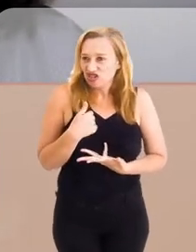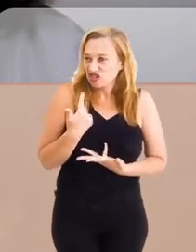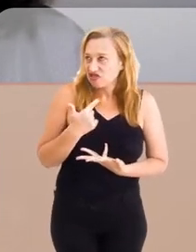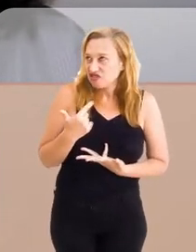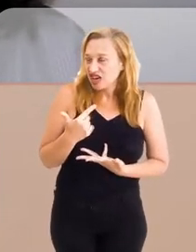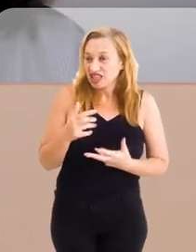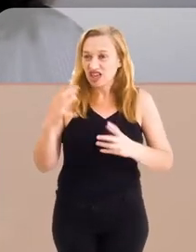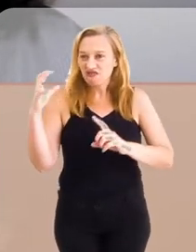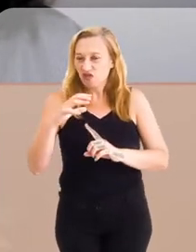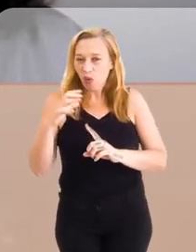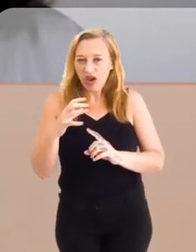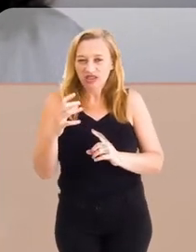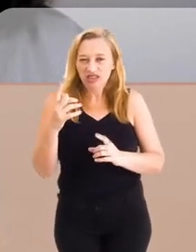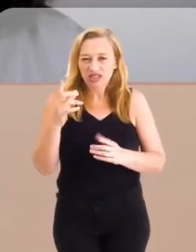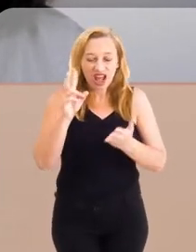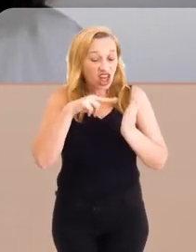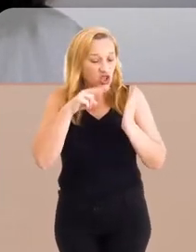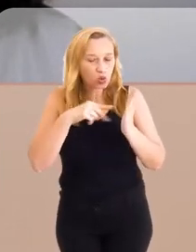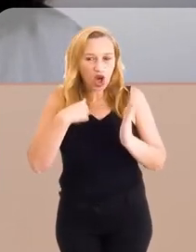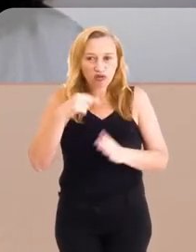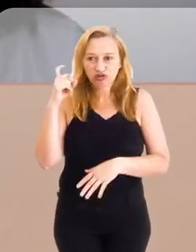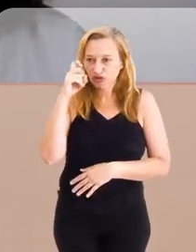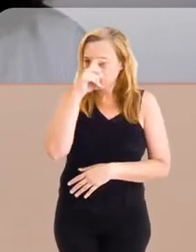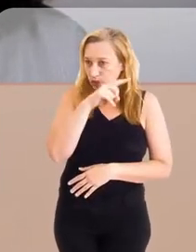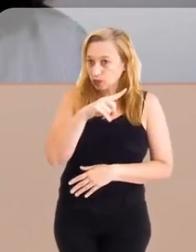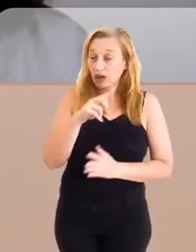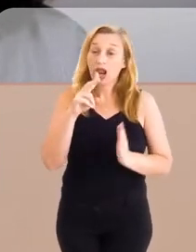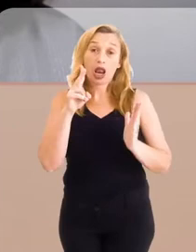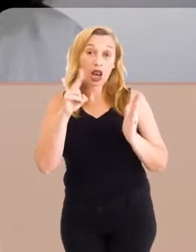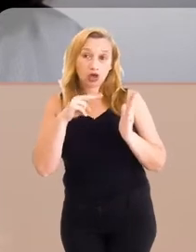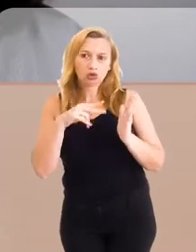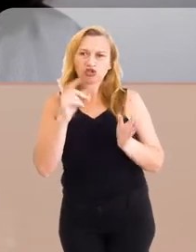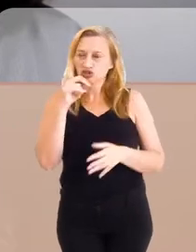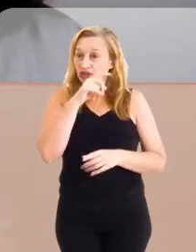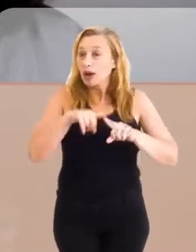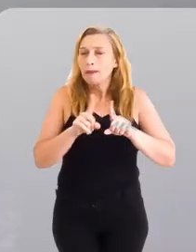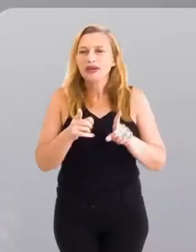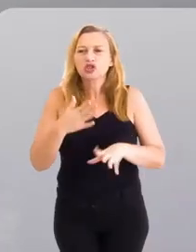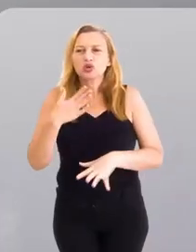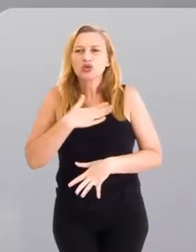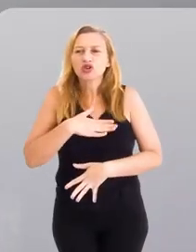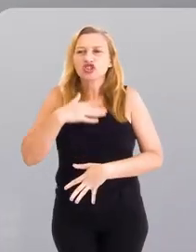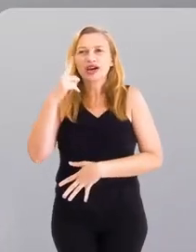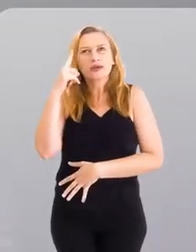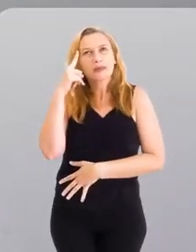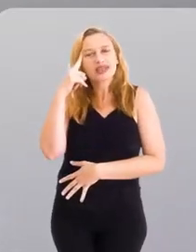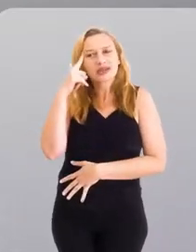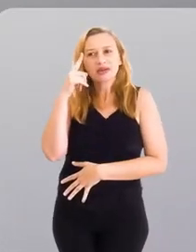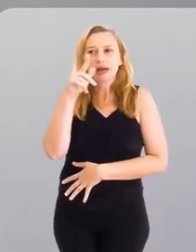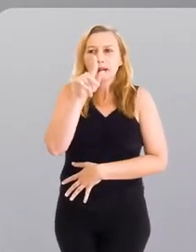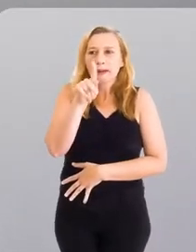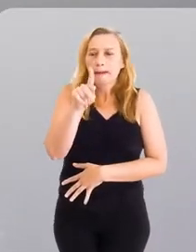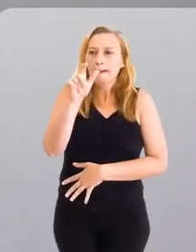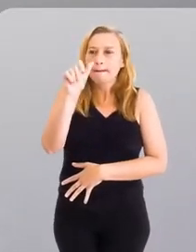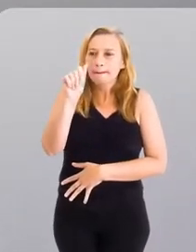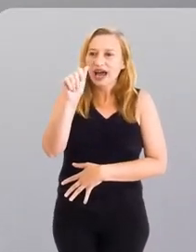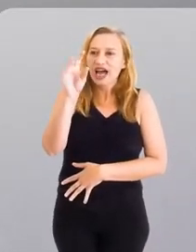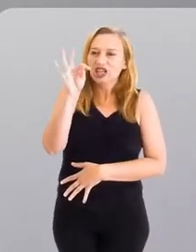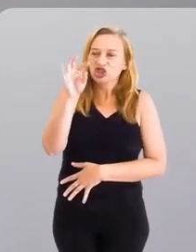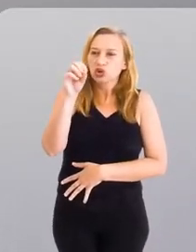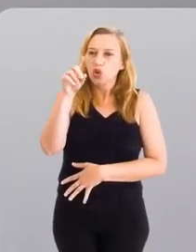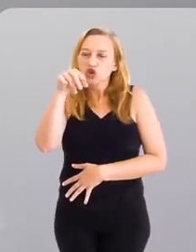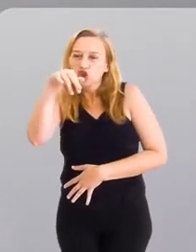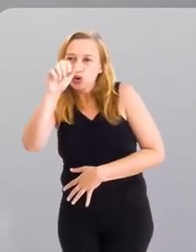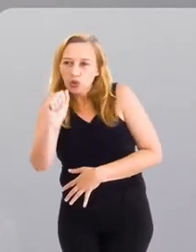eu tivesse muita fluência na leitura, porque tinha dificuldades, é uma leitura difícil. Mas eu gostava do pensamento platônico,